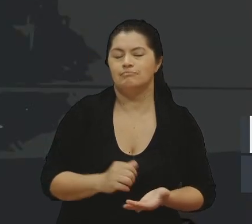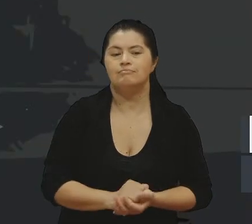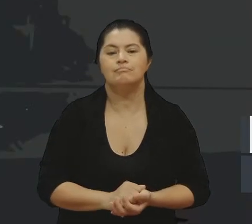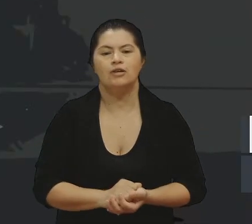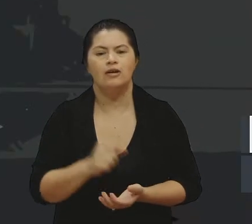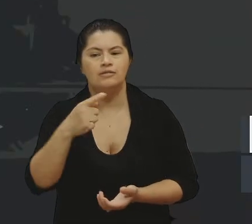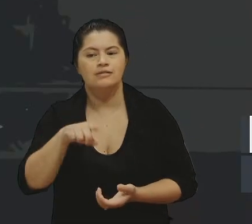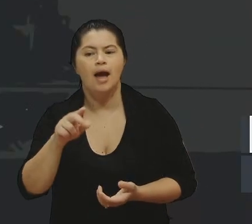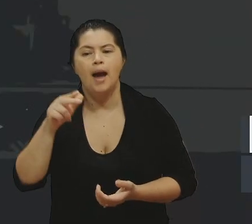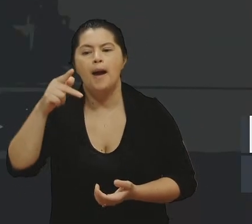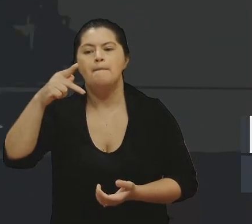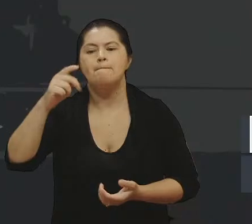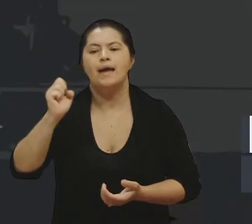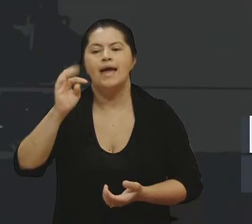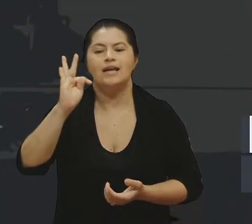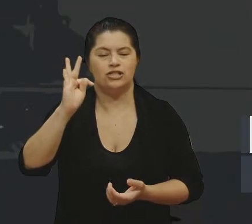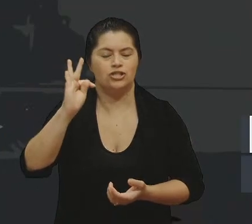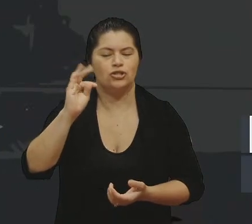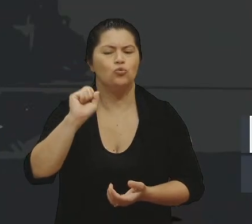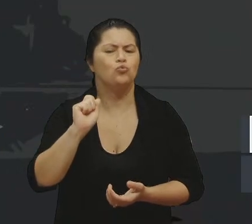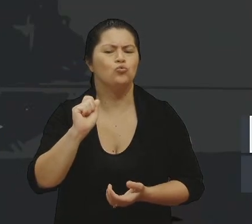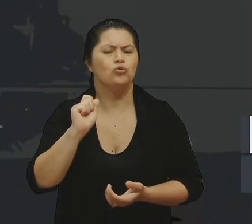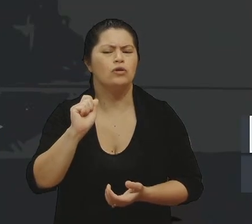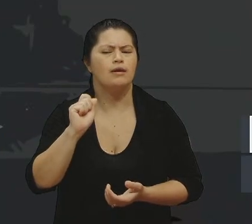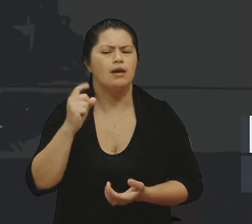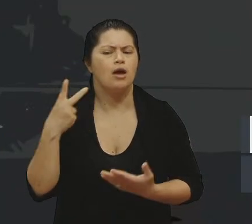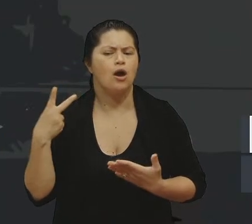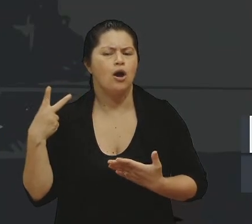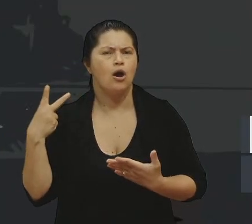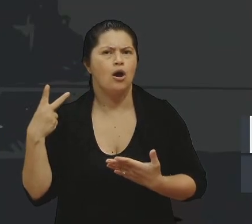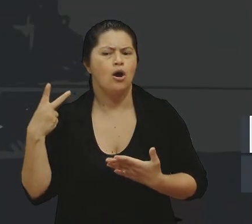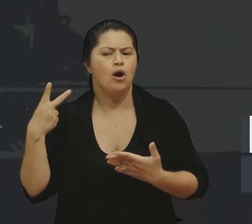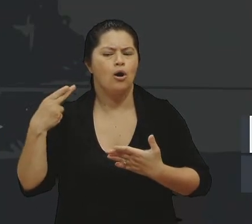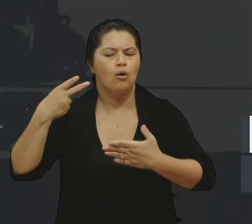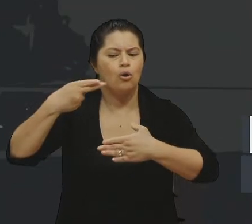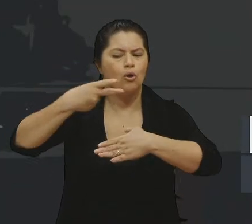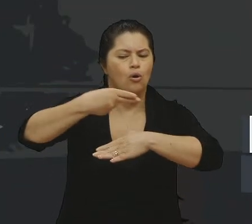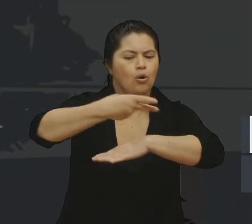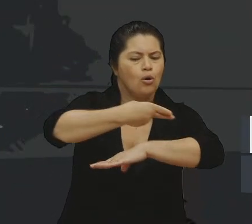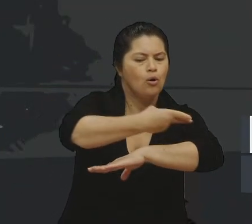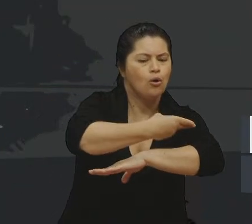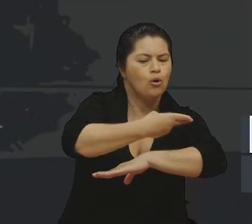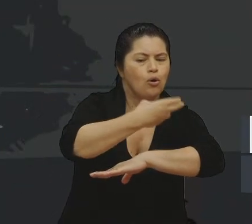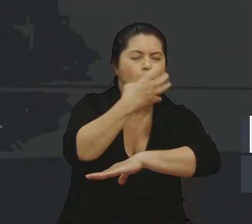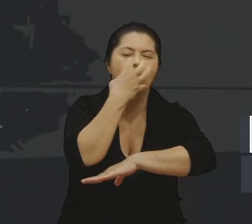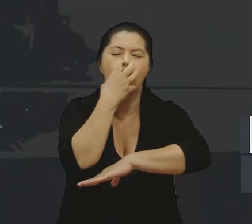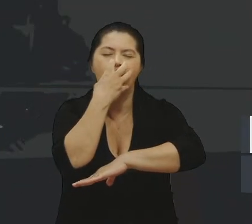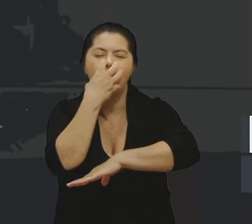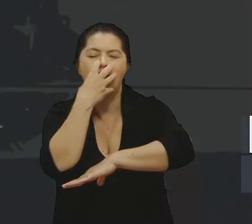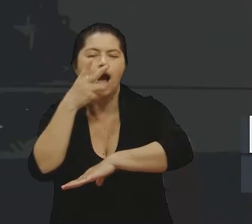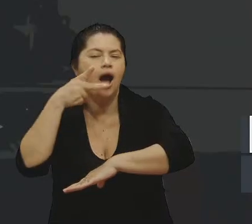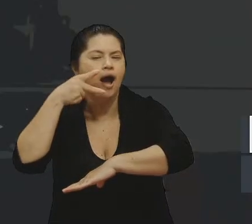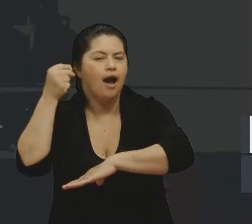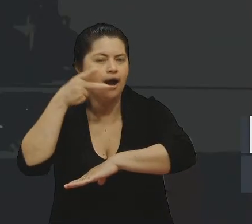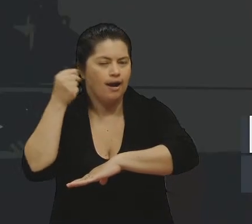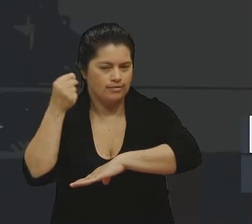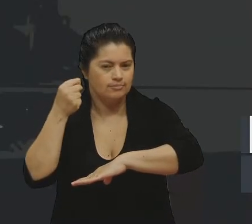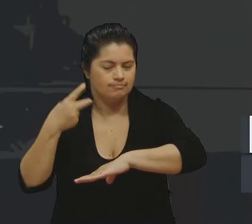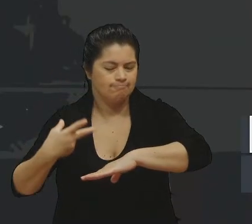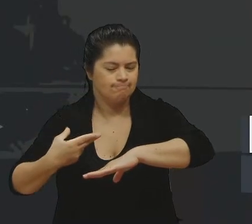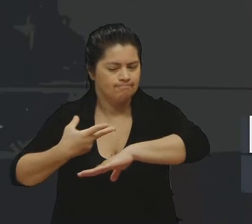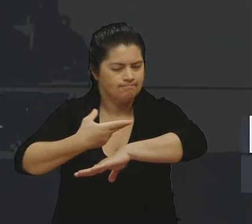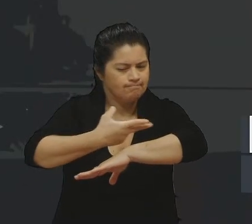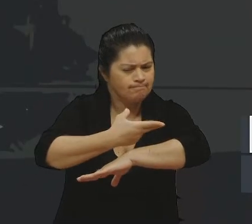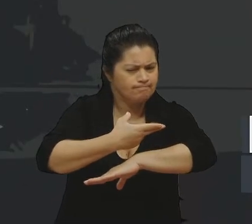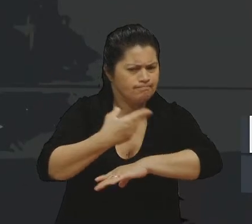dele é uma pet que corta cabelo de pelos de cachorros e gatos. Tá? Estou aqui sendo bem genérico. Por que a